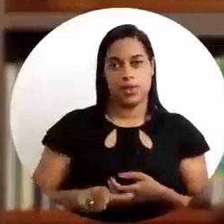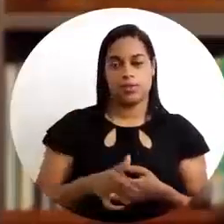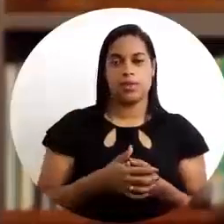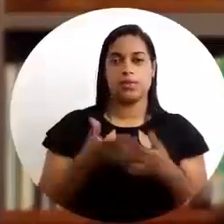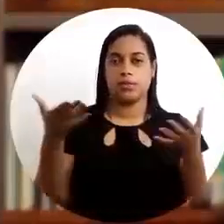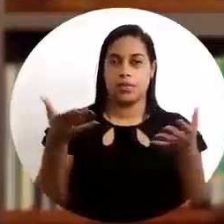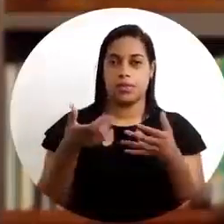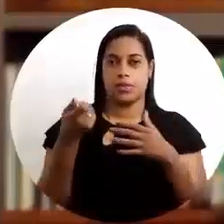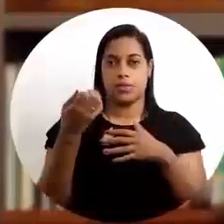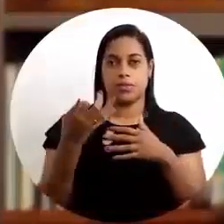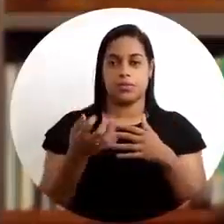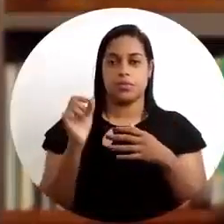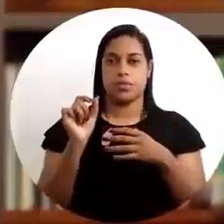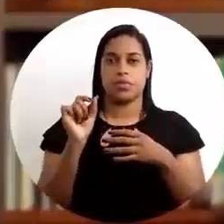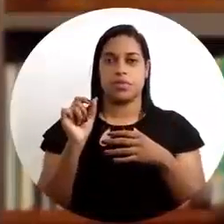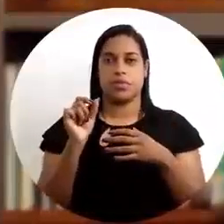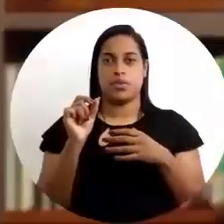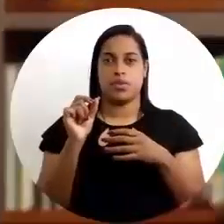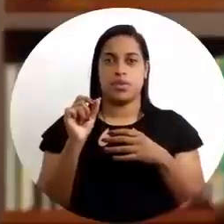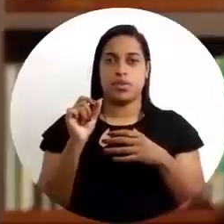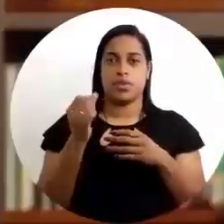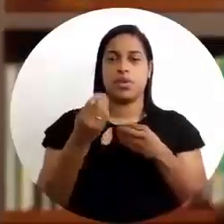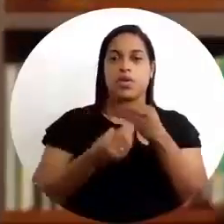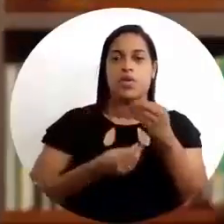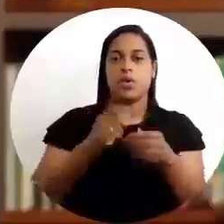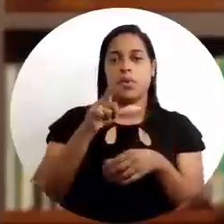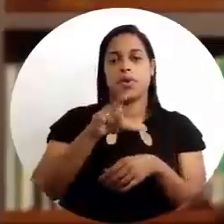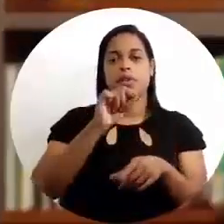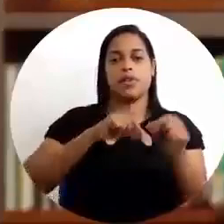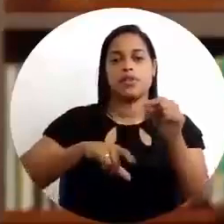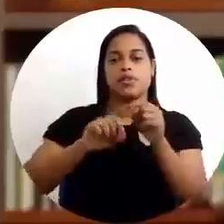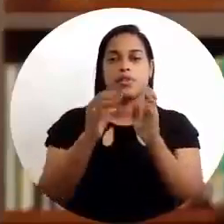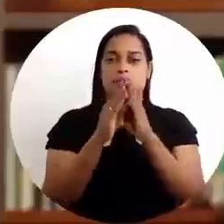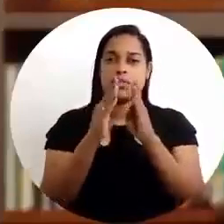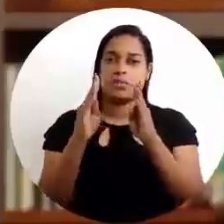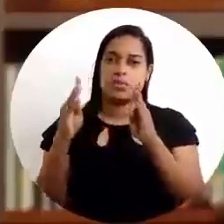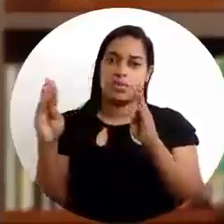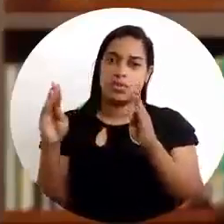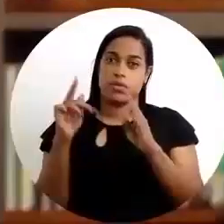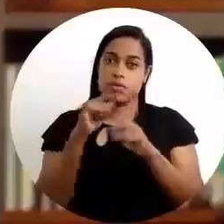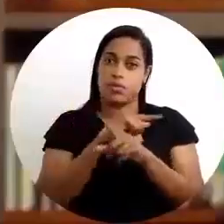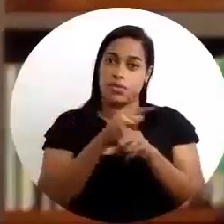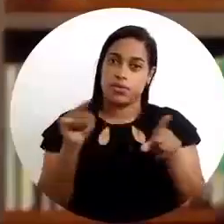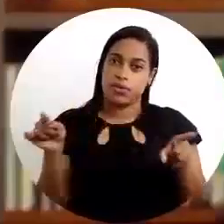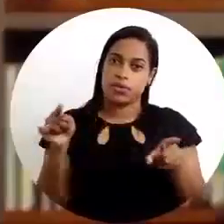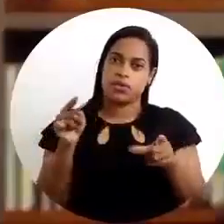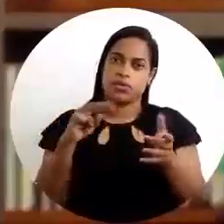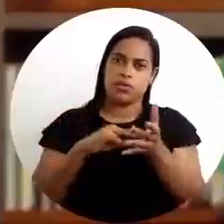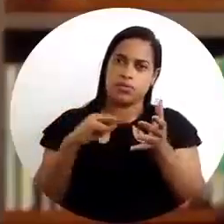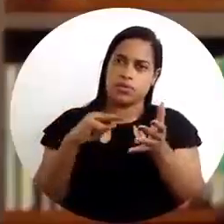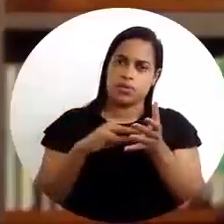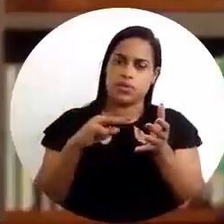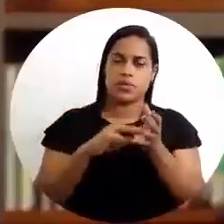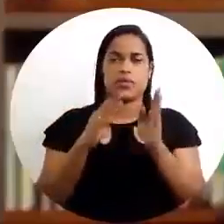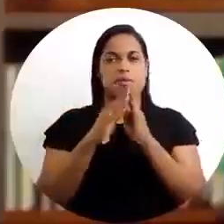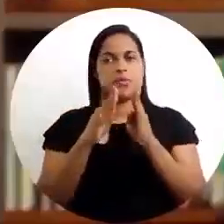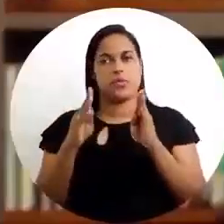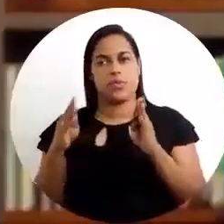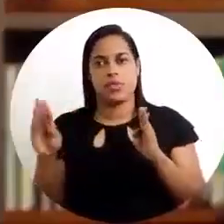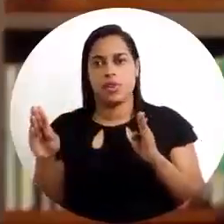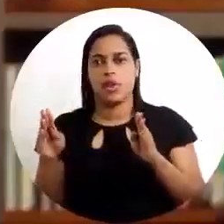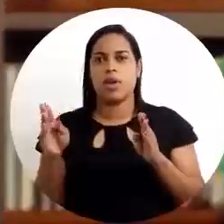vamos falar dos fundamentos e origem da classificação bibliográfica. Vocês que frequentam bibliotecas